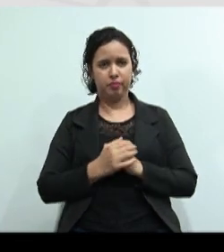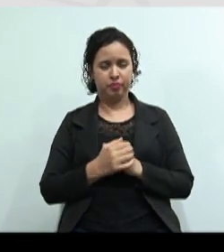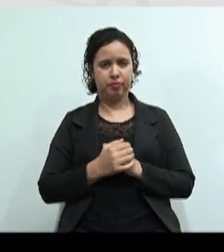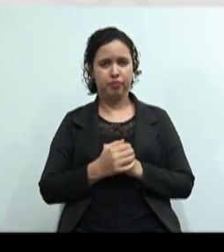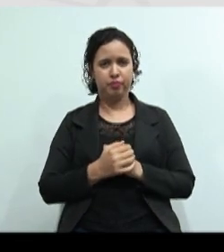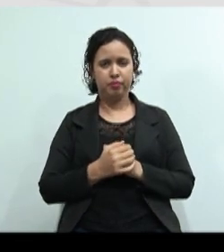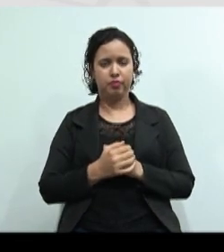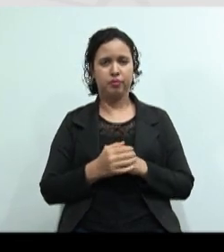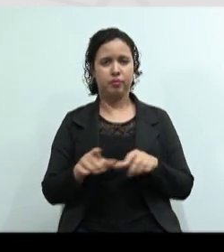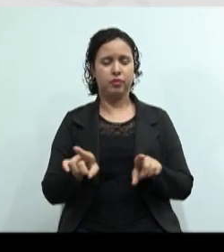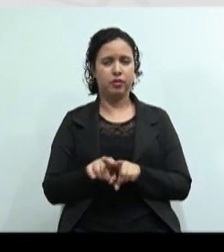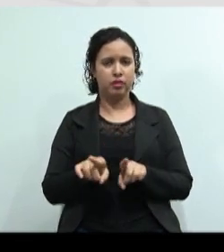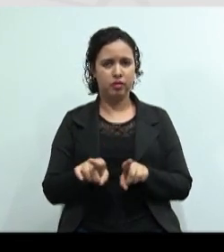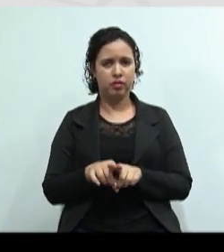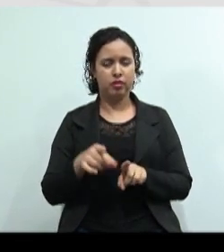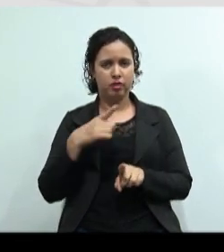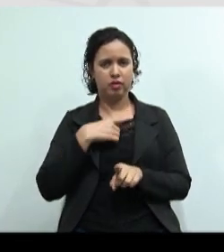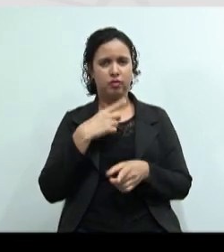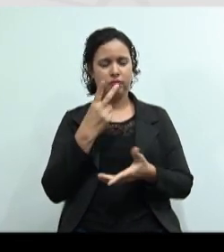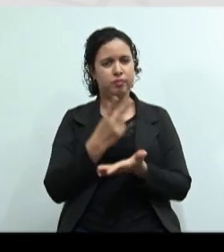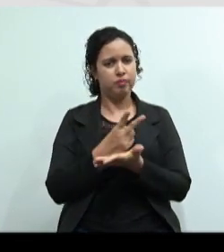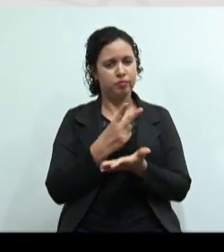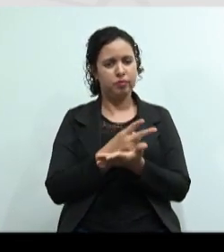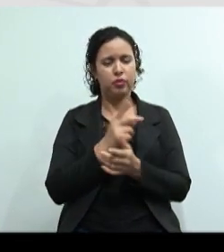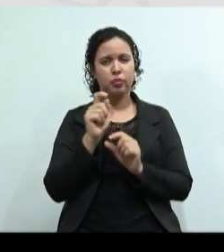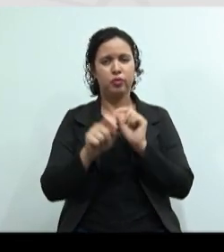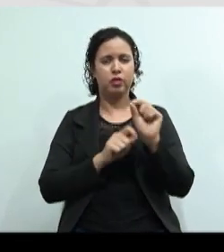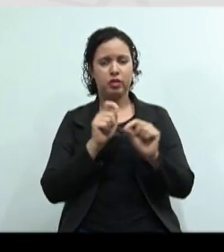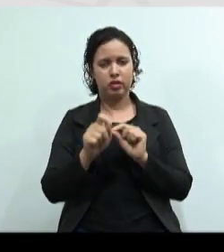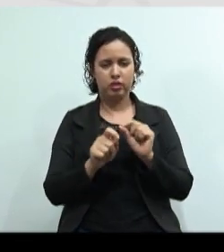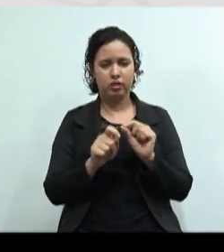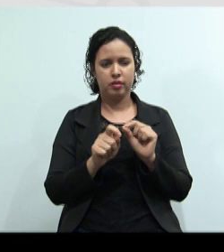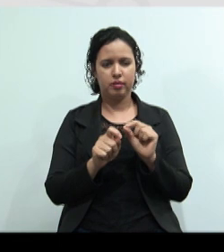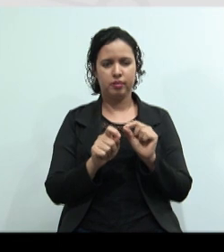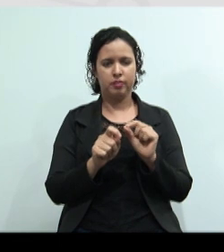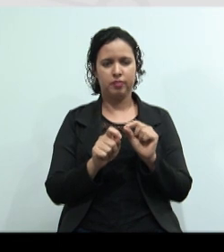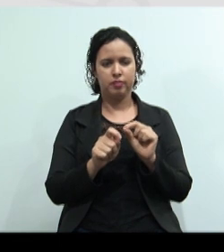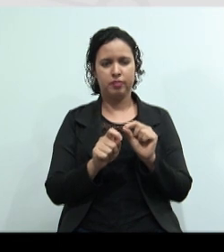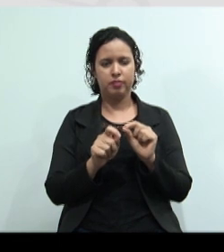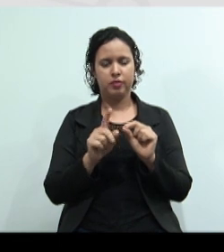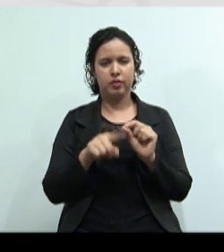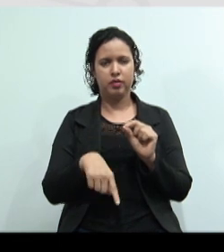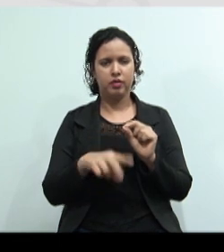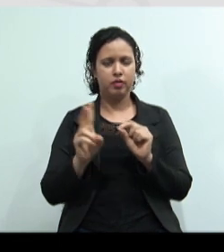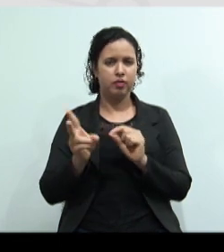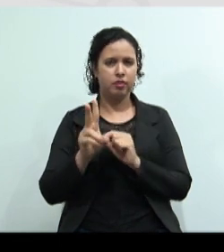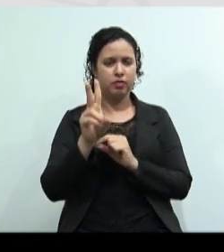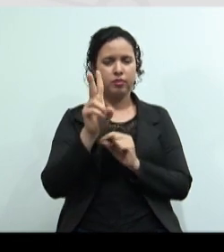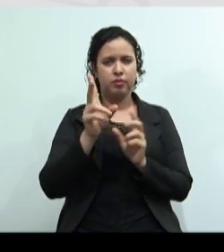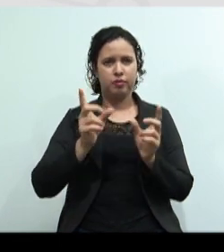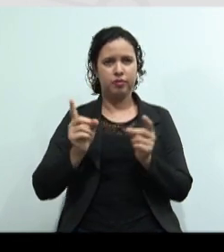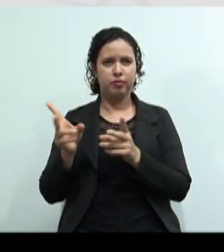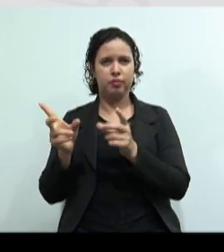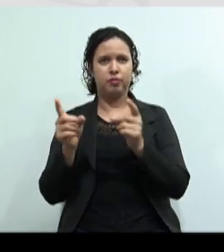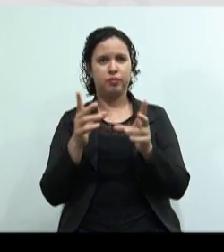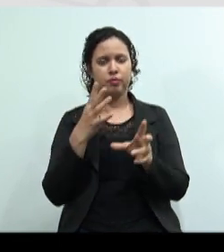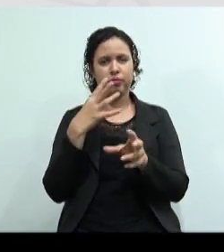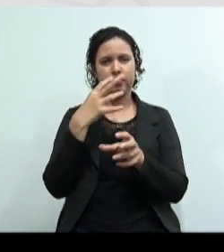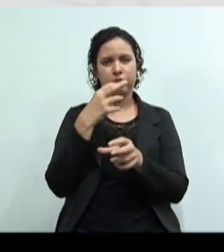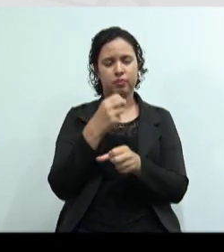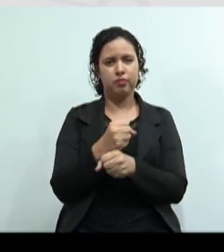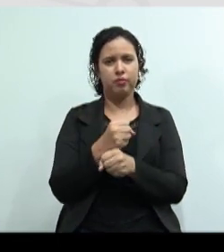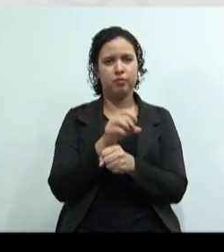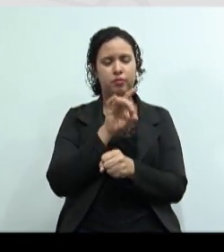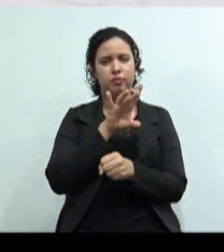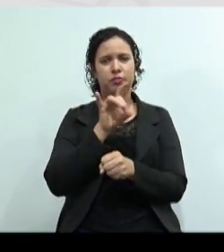E temos o inventário permanente. O que seria esse inventário permanente, gente? O valor dos estoques vendidos, ele é apurado em